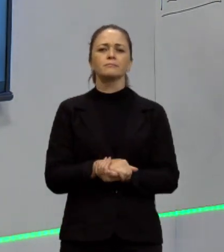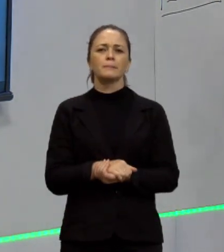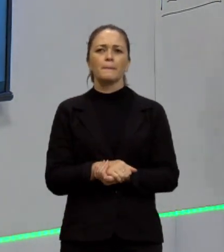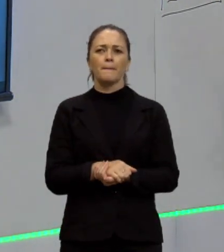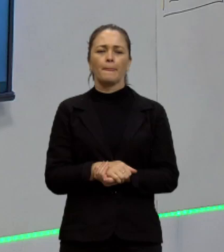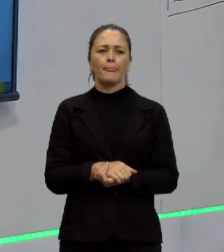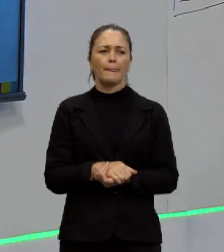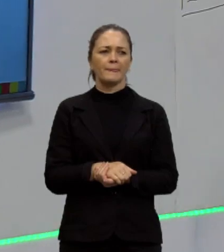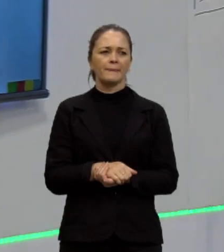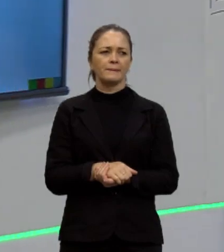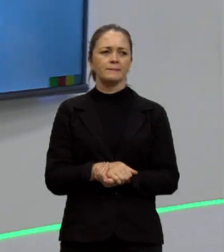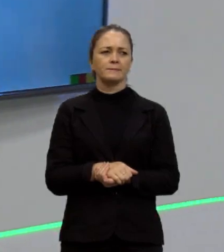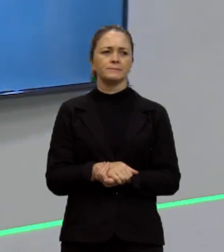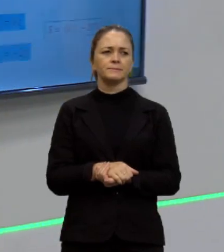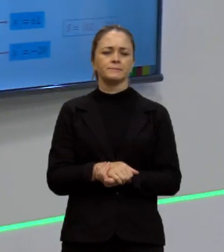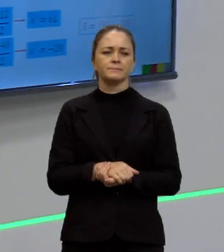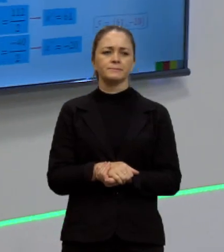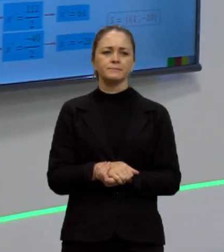Pode continuar.